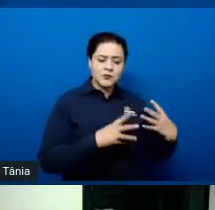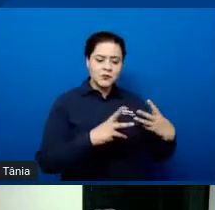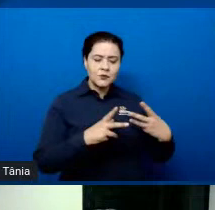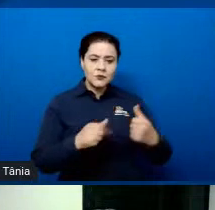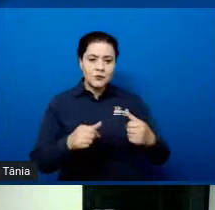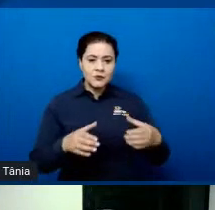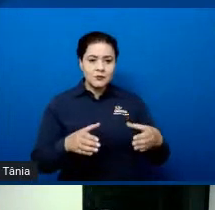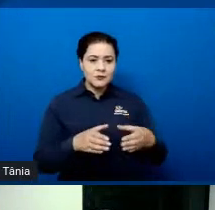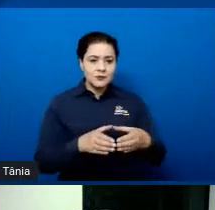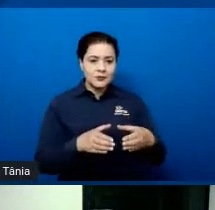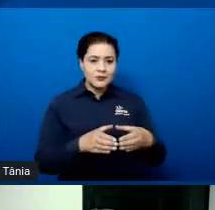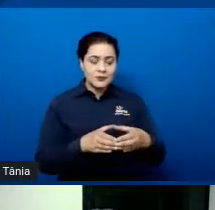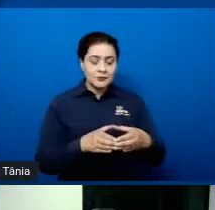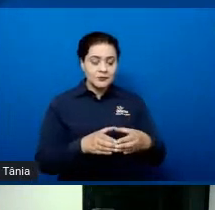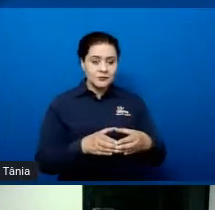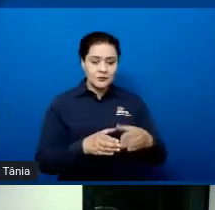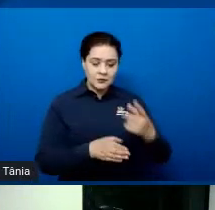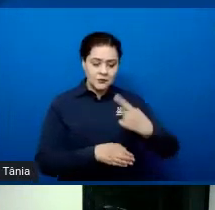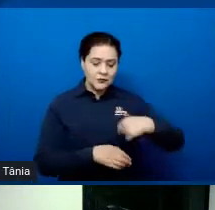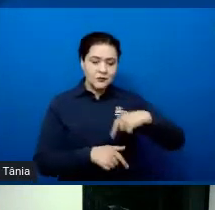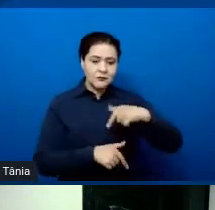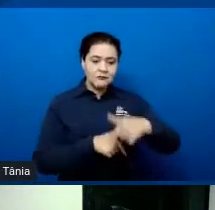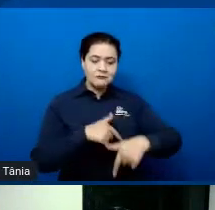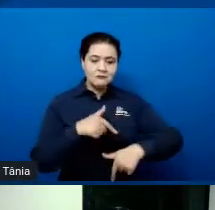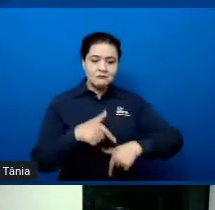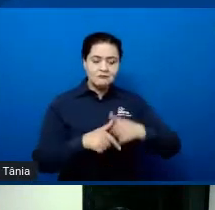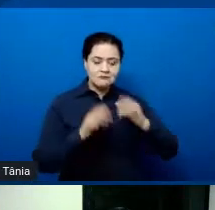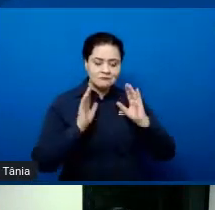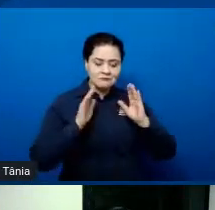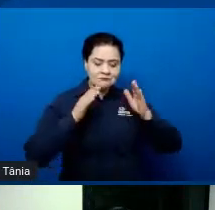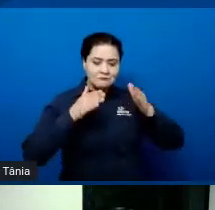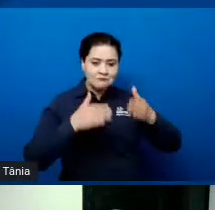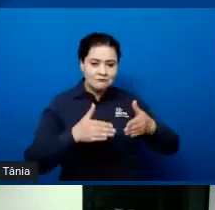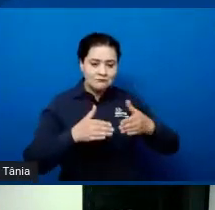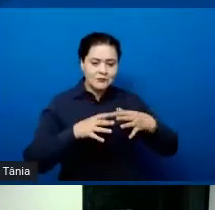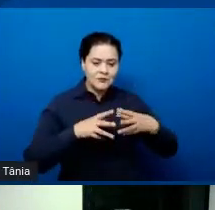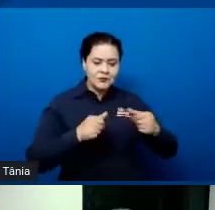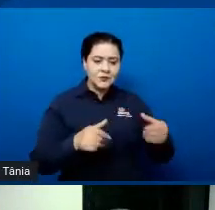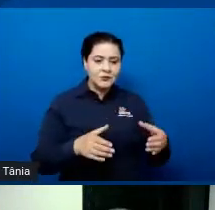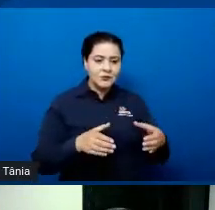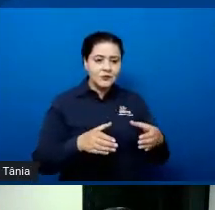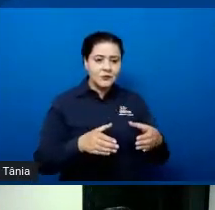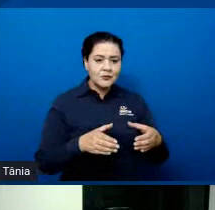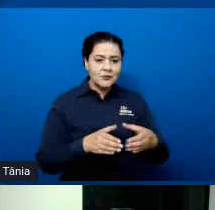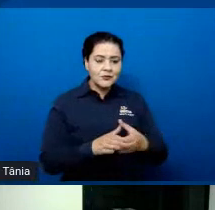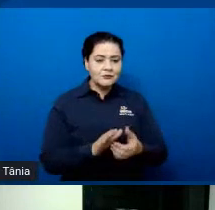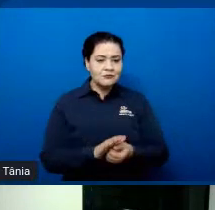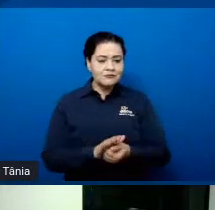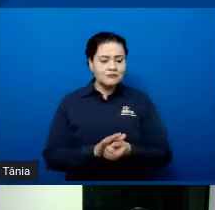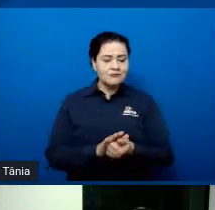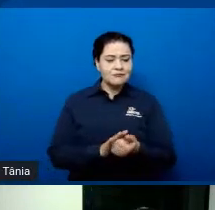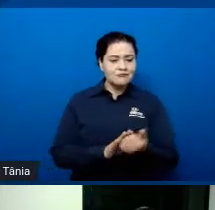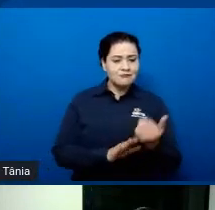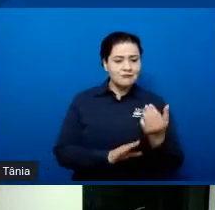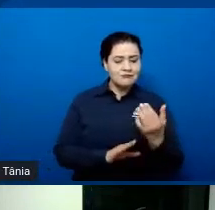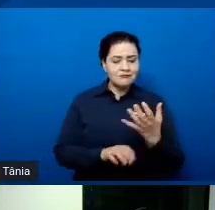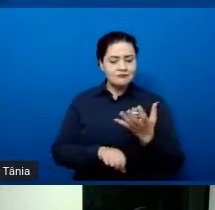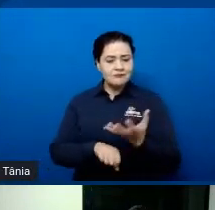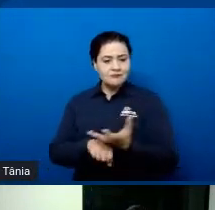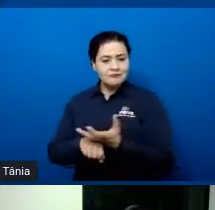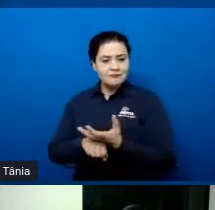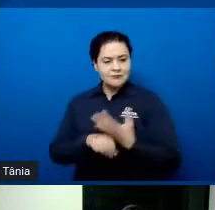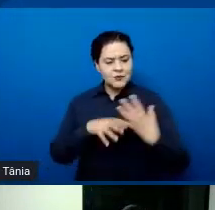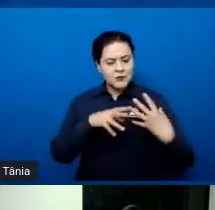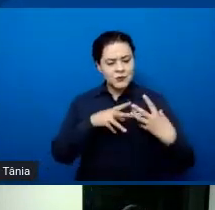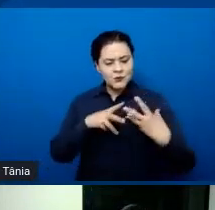assim, a gente que trabalha com essa parte ali, né, toda a equipe ela é multidisciplinar, né, ela perdura todas